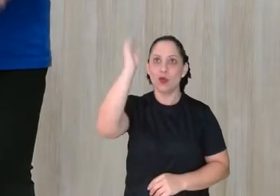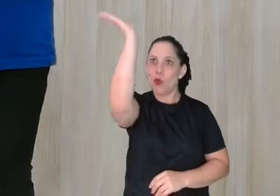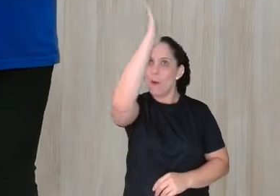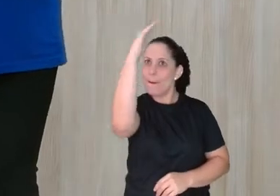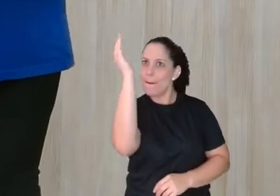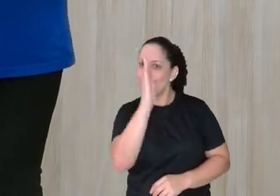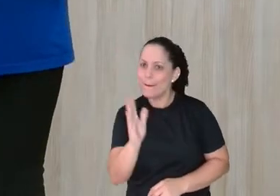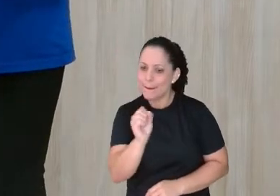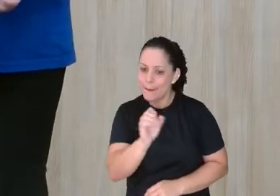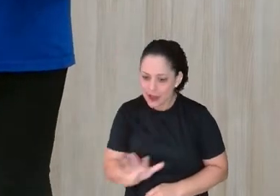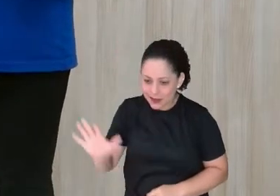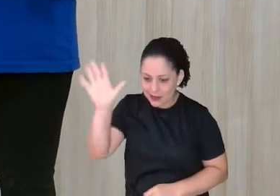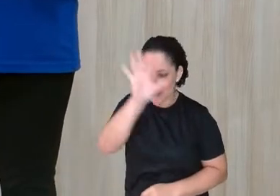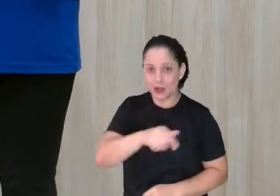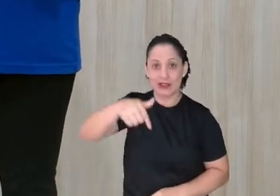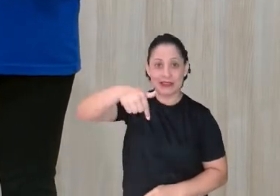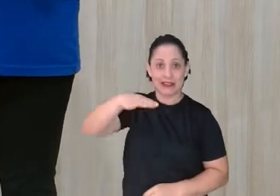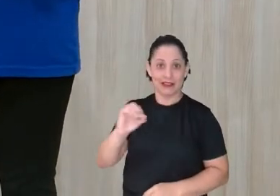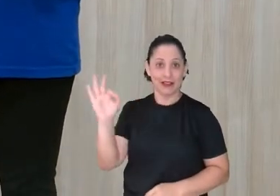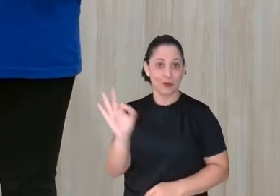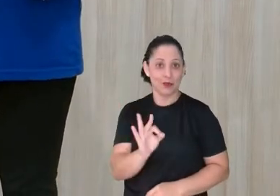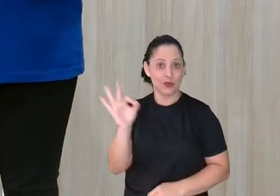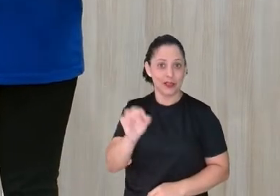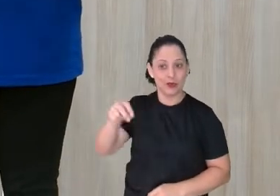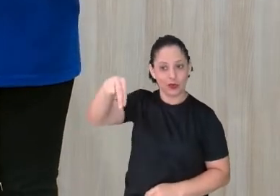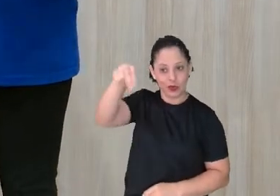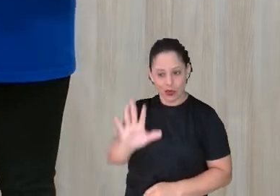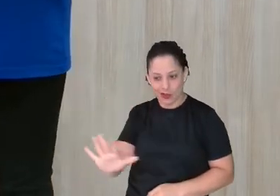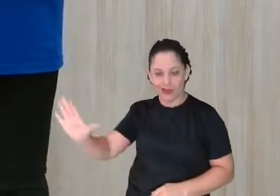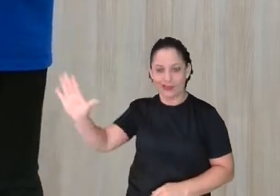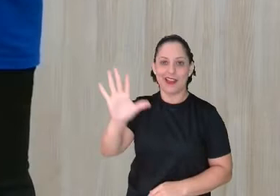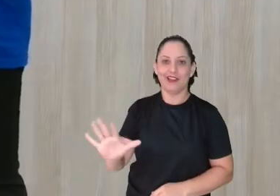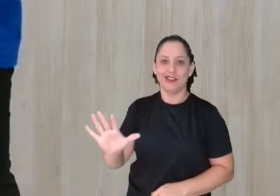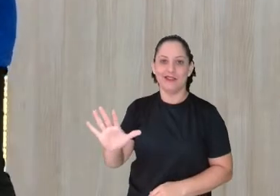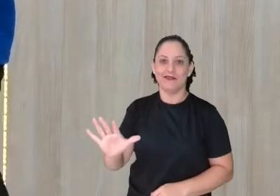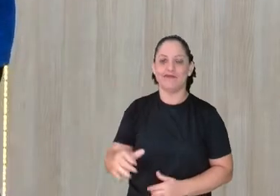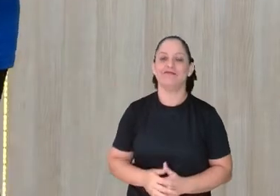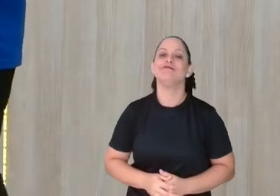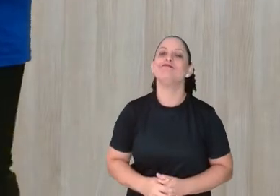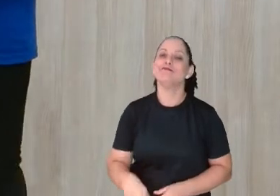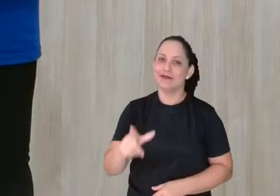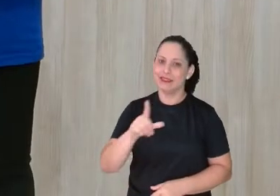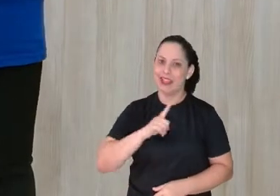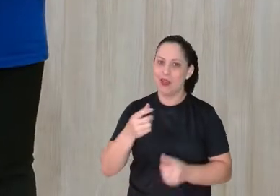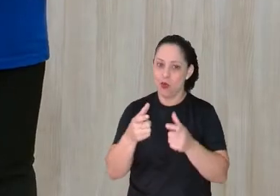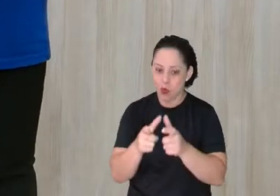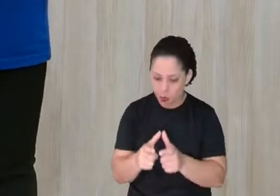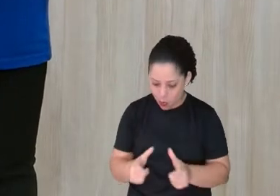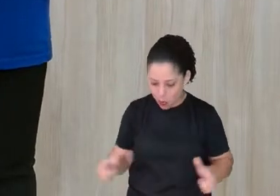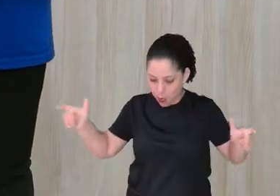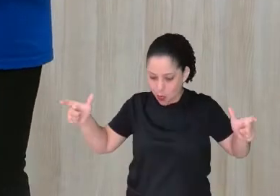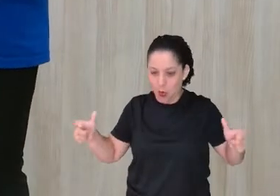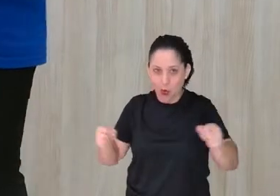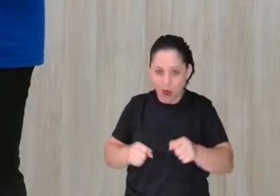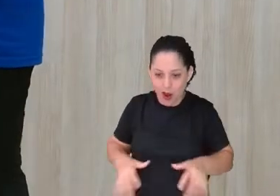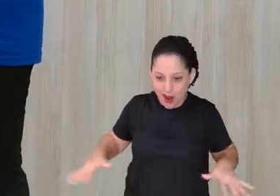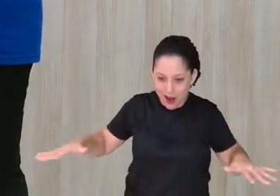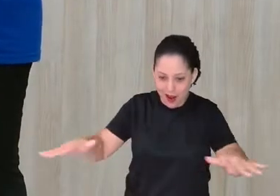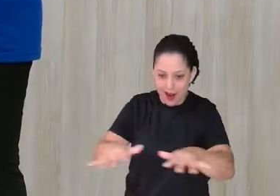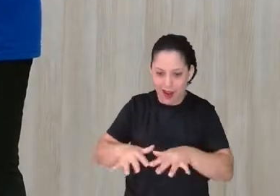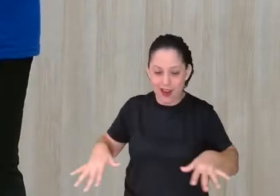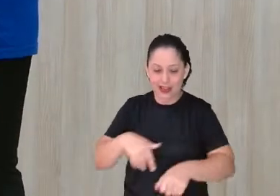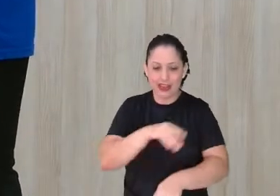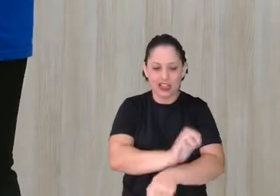e 70% da região Nordeste. Então, nós temos aí uma grande quantidade de estados, né,